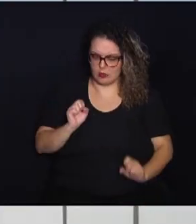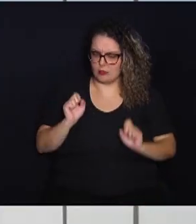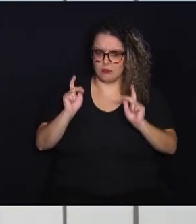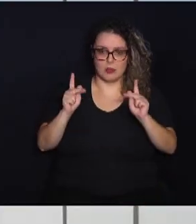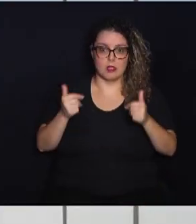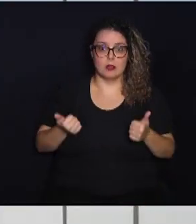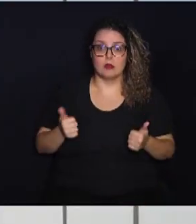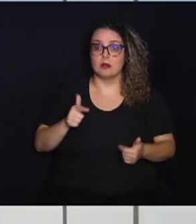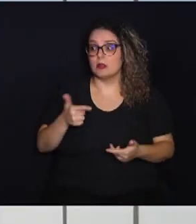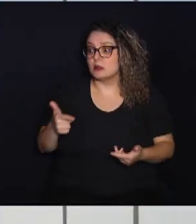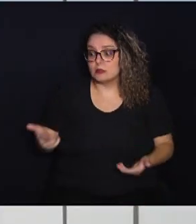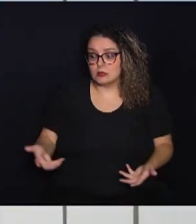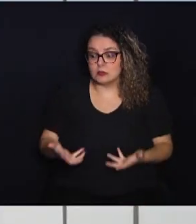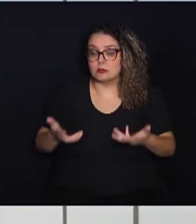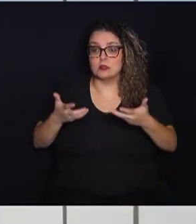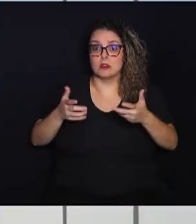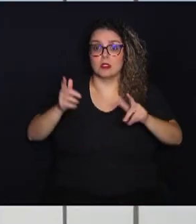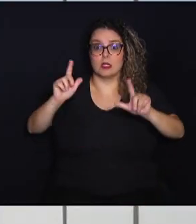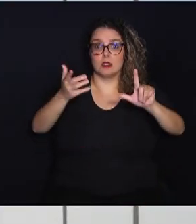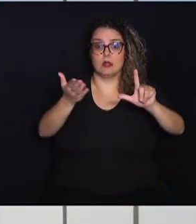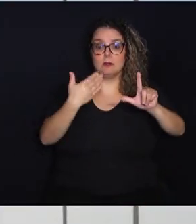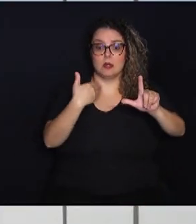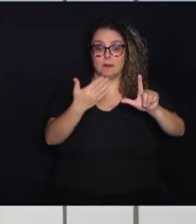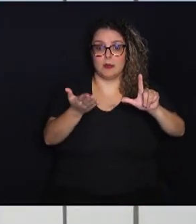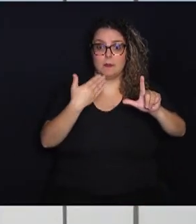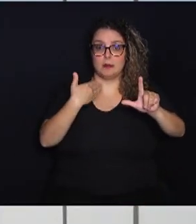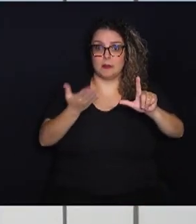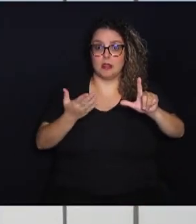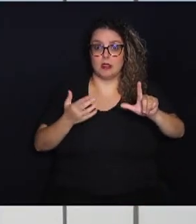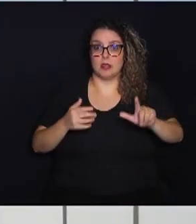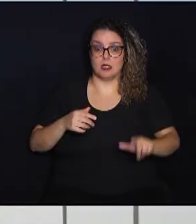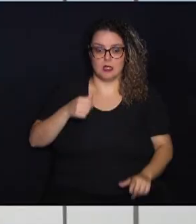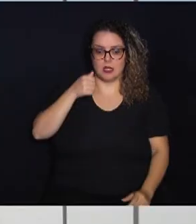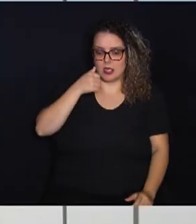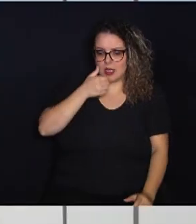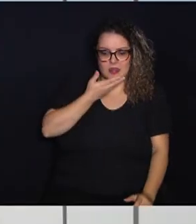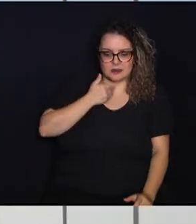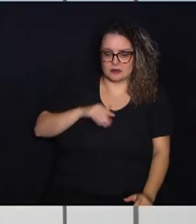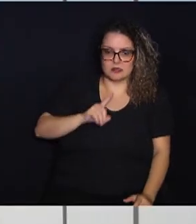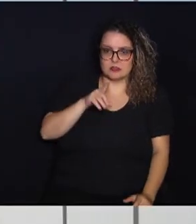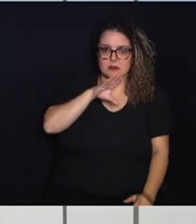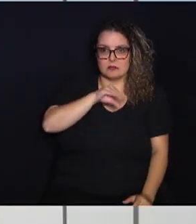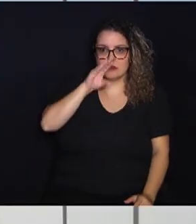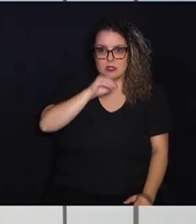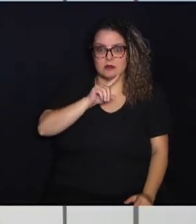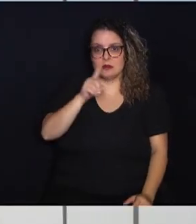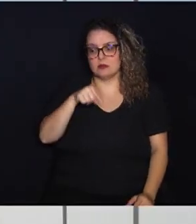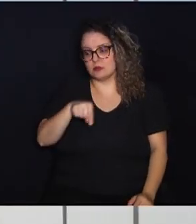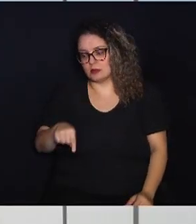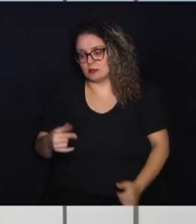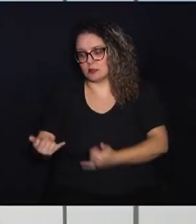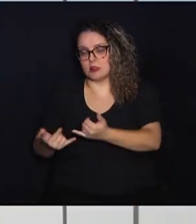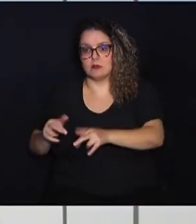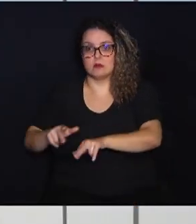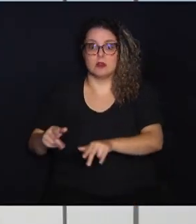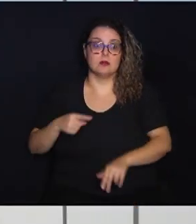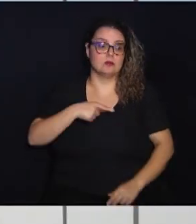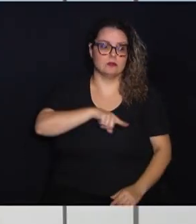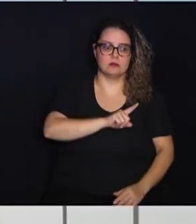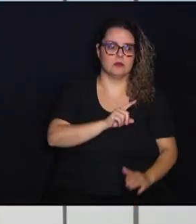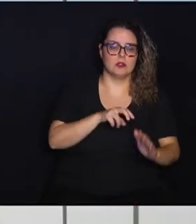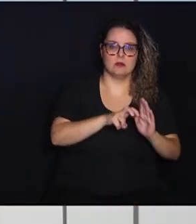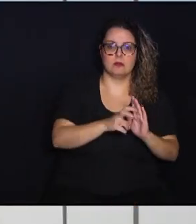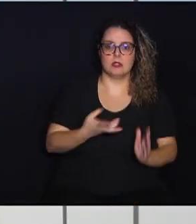Sem estímulo. A TV falava com elas não tinham que falar de volta, elas não desciam para o parquinho, elas não iam para a creche,